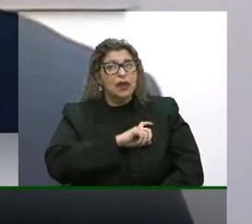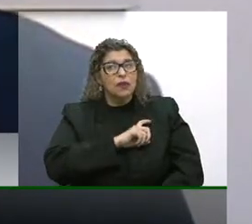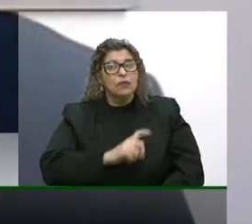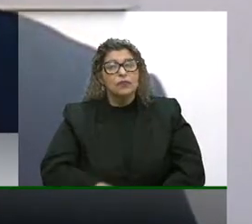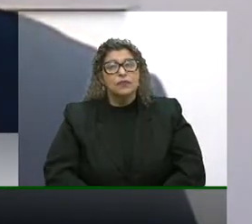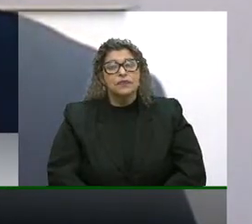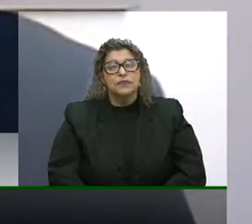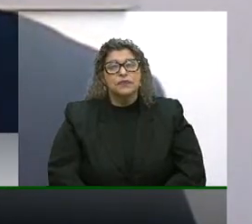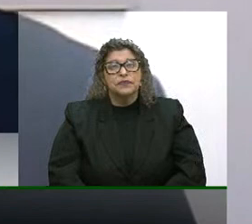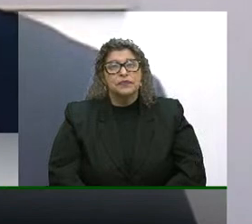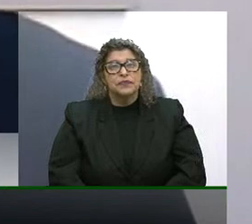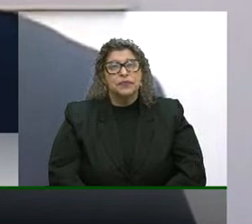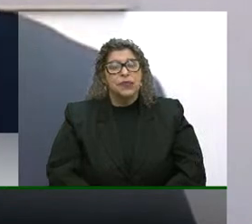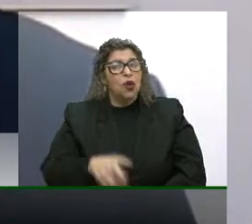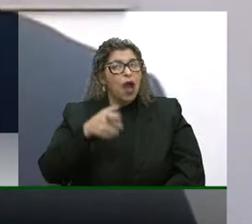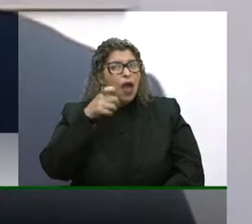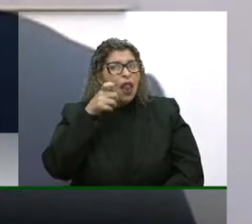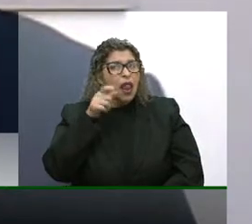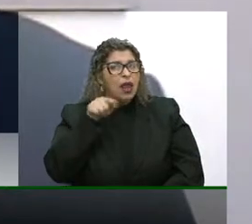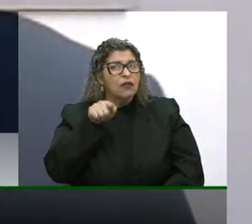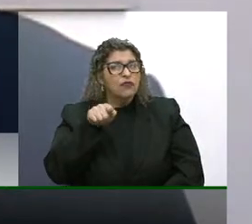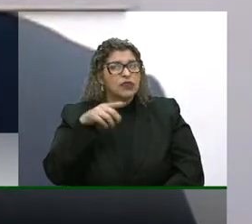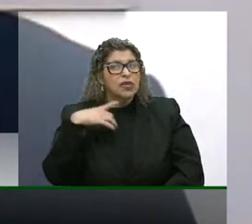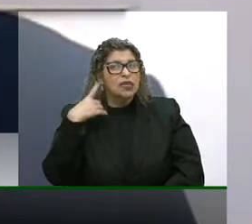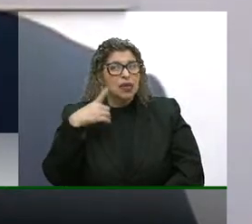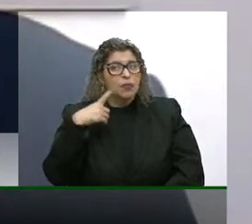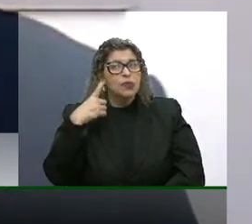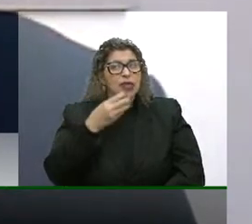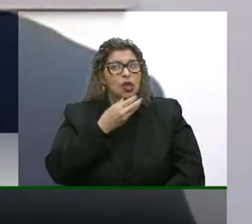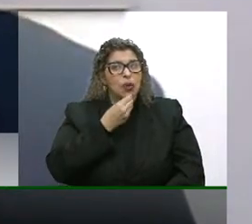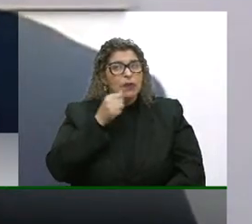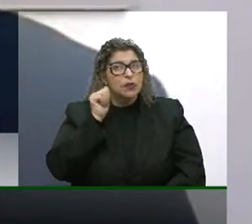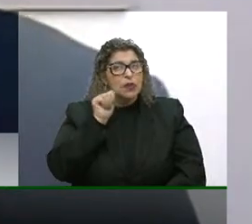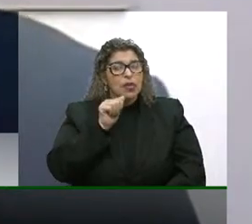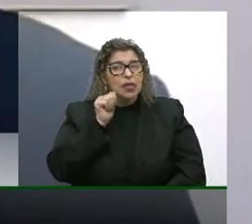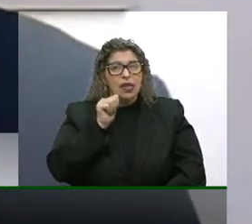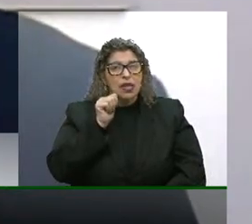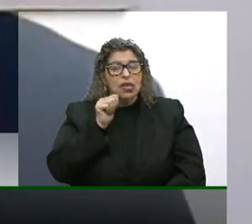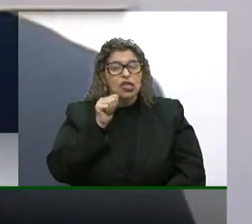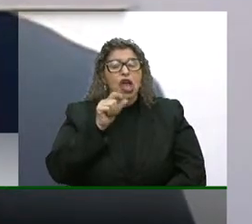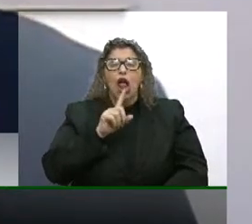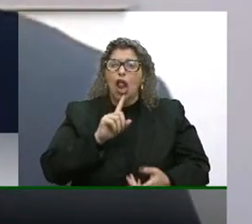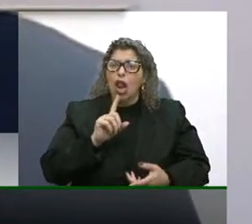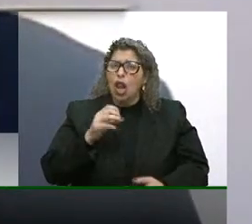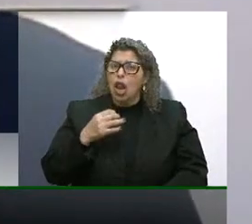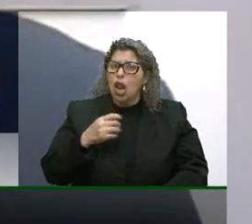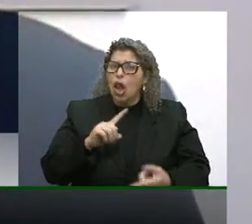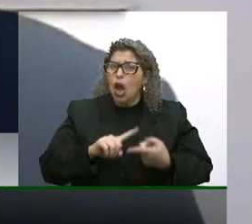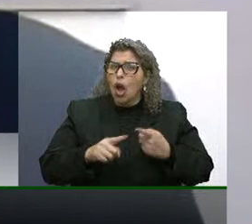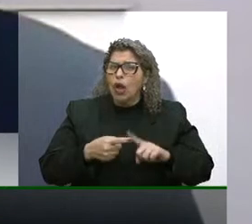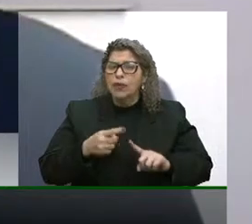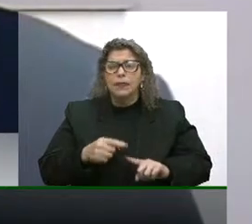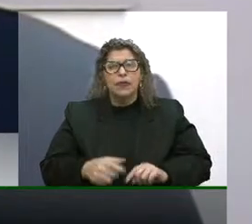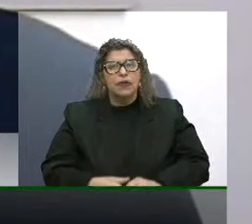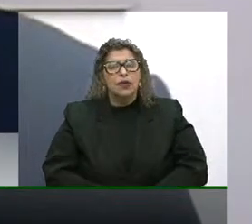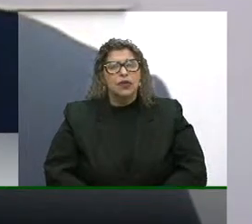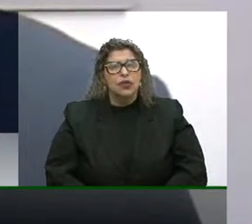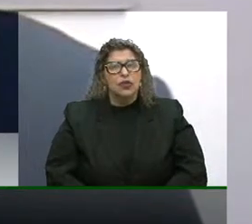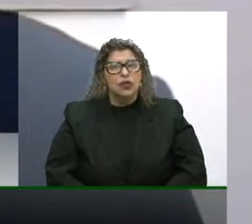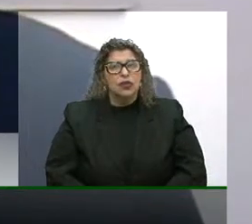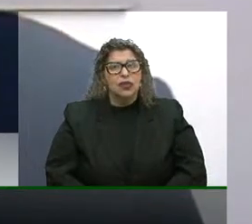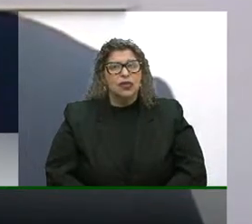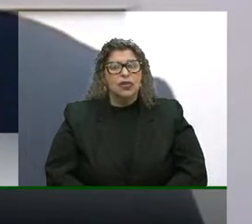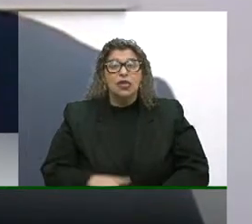Então, eu alerto os senhores deputados e deputadas, nós estamos querendo aqui fazer, logicamente, com que haja uma condição, né, de que